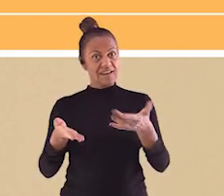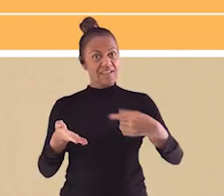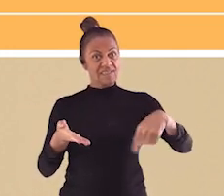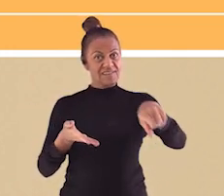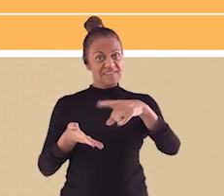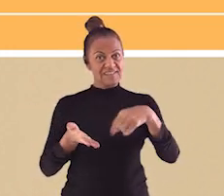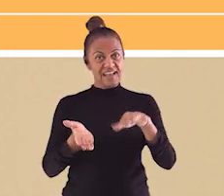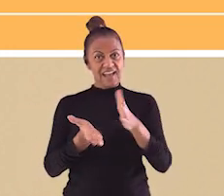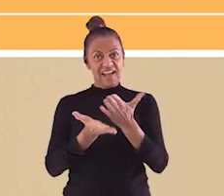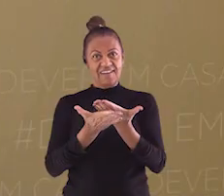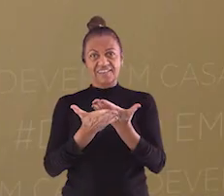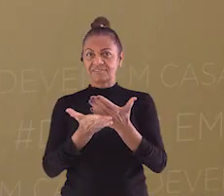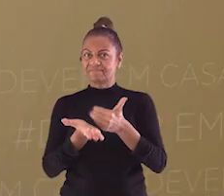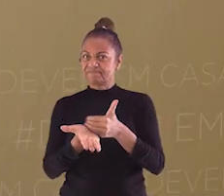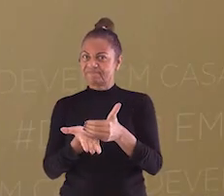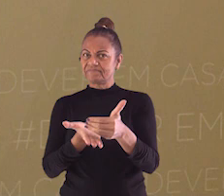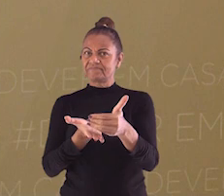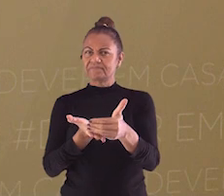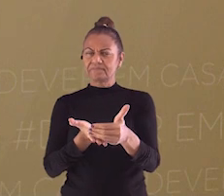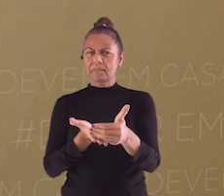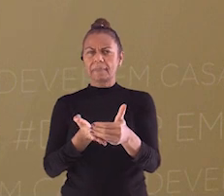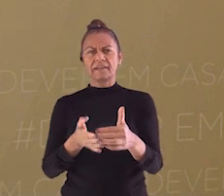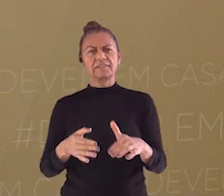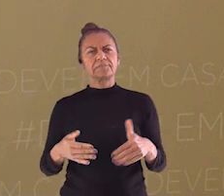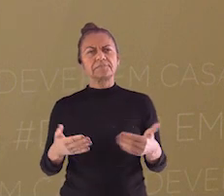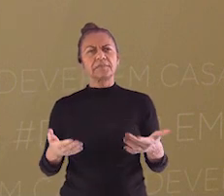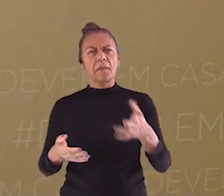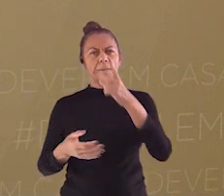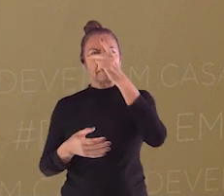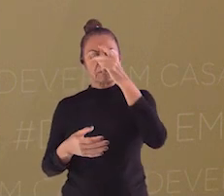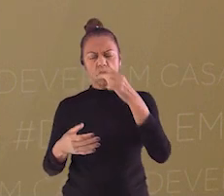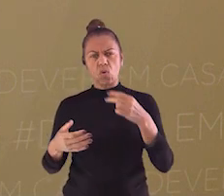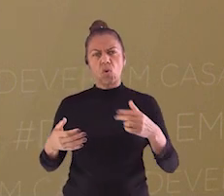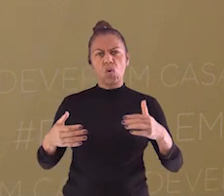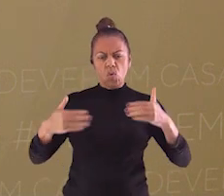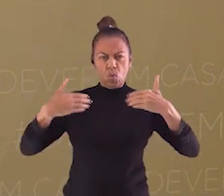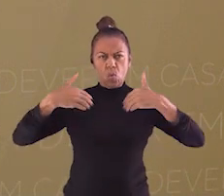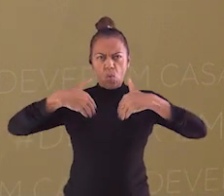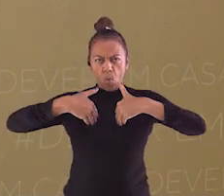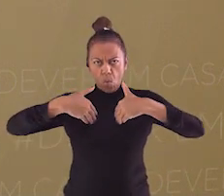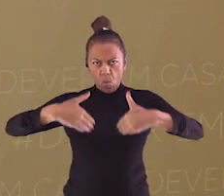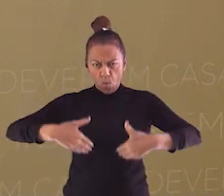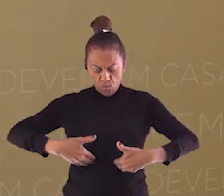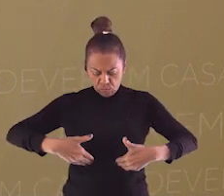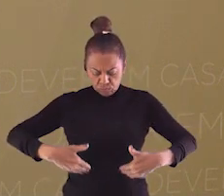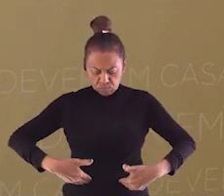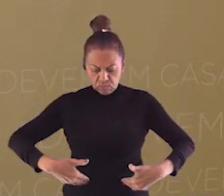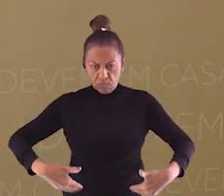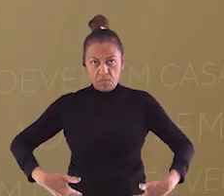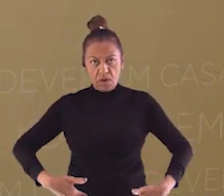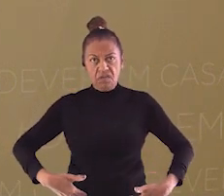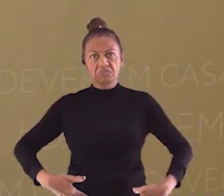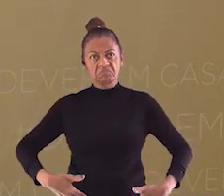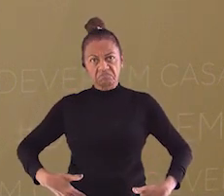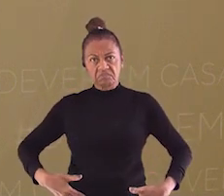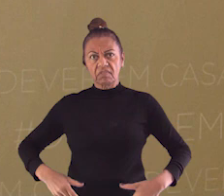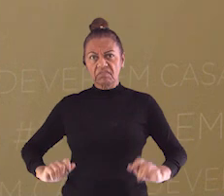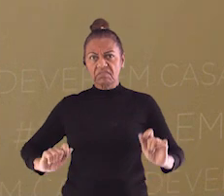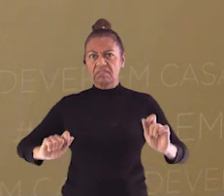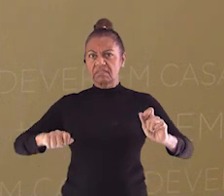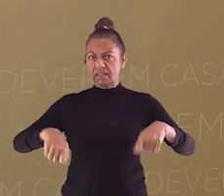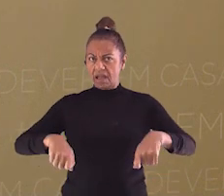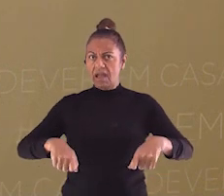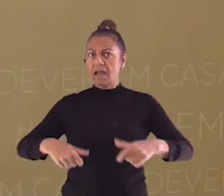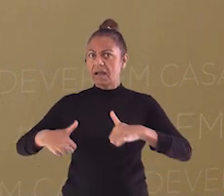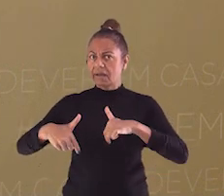vai começar. O corpo humano é uma estrutura viva capaz de realizar um variado conjunto